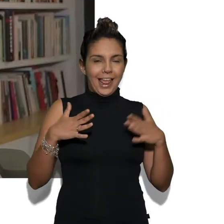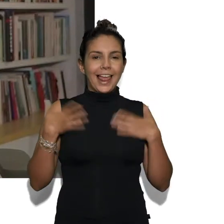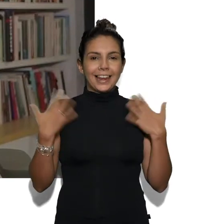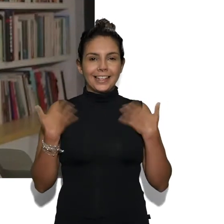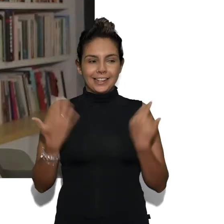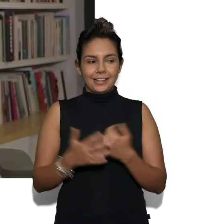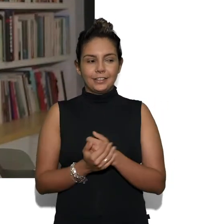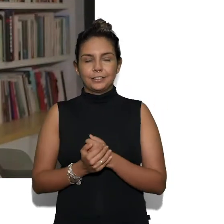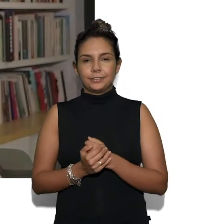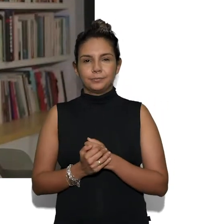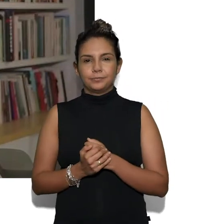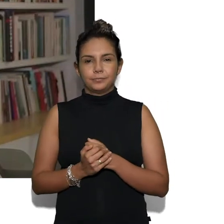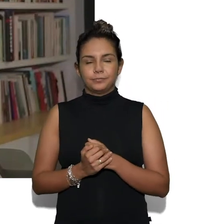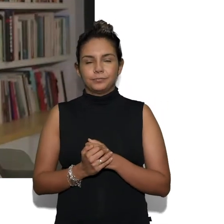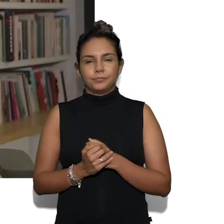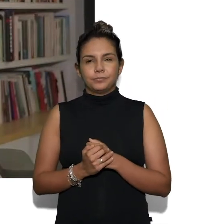alegrias?